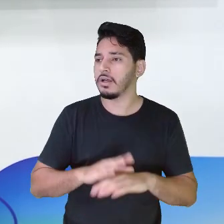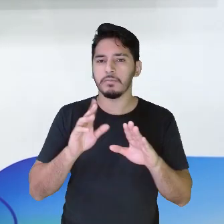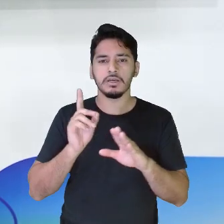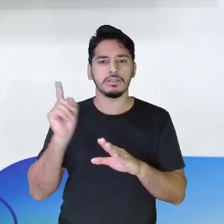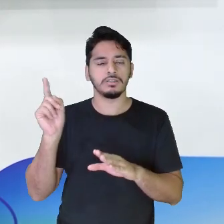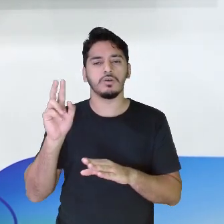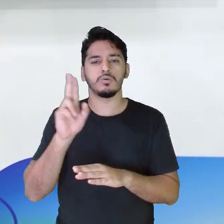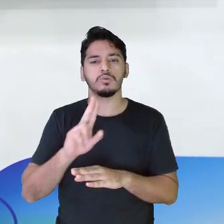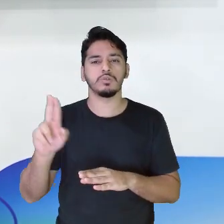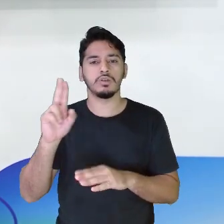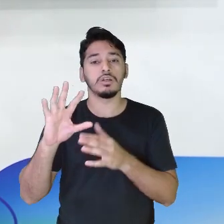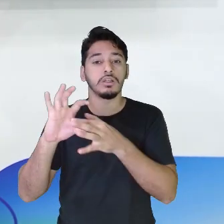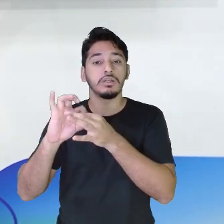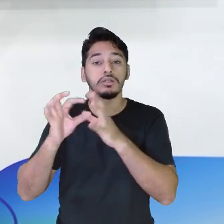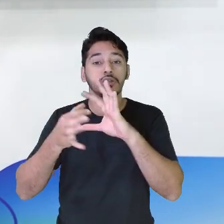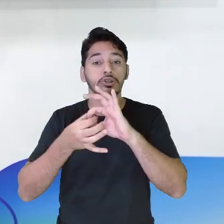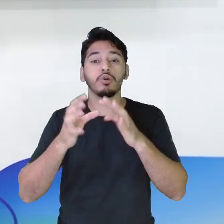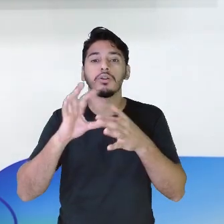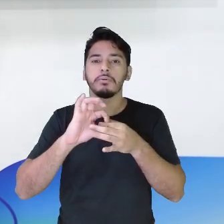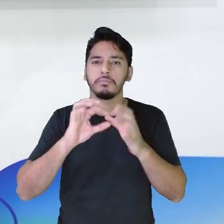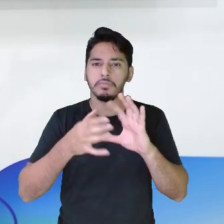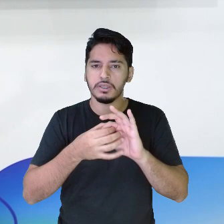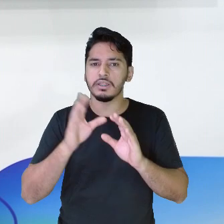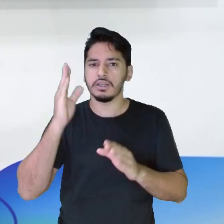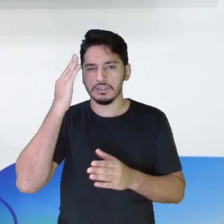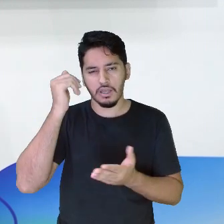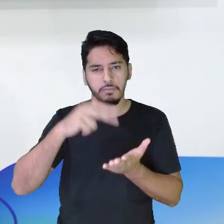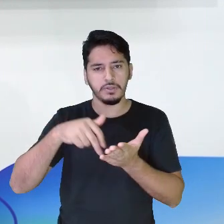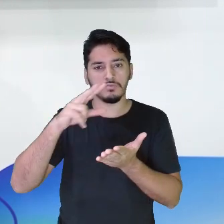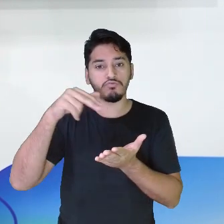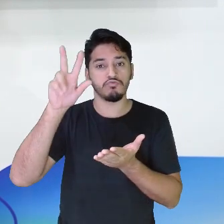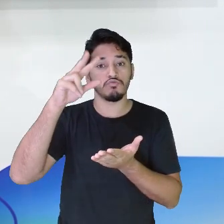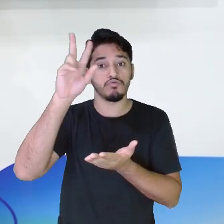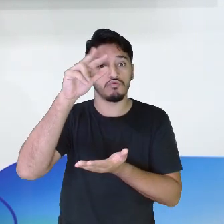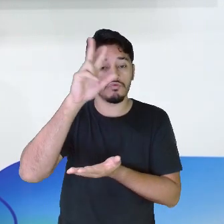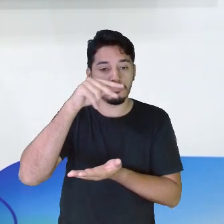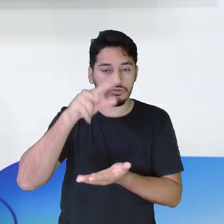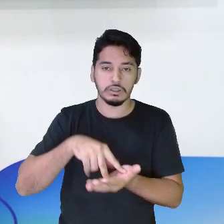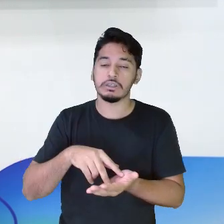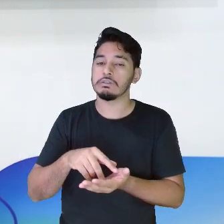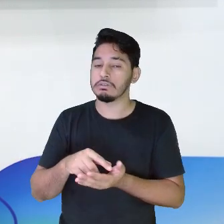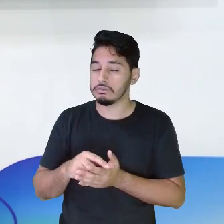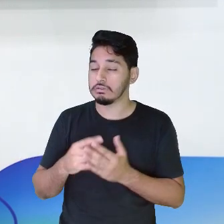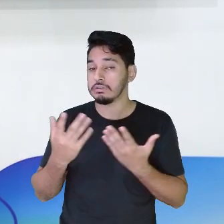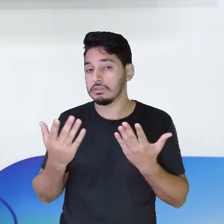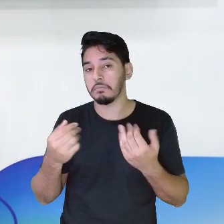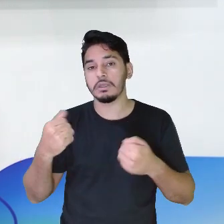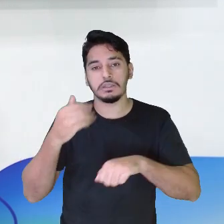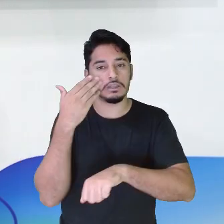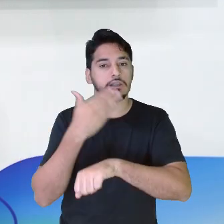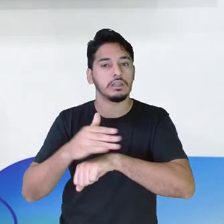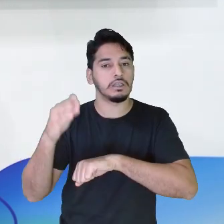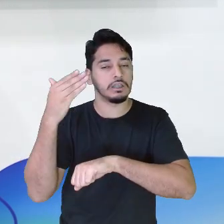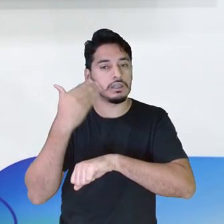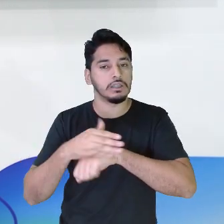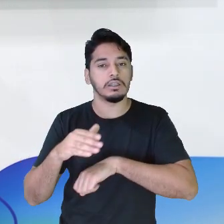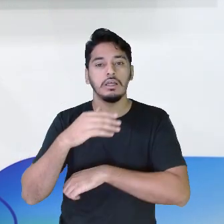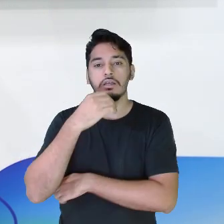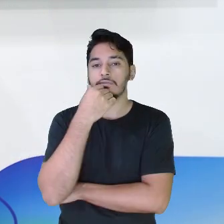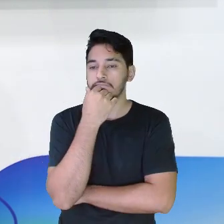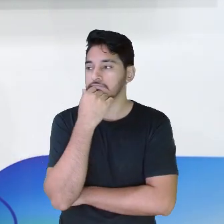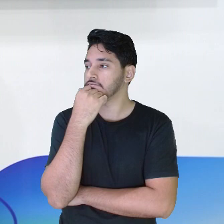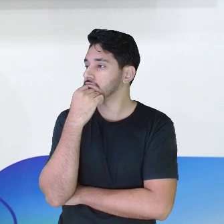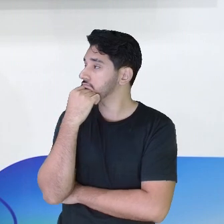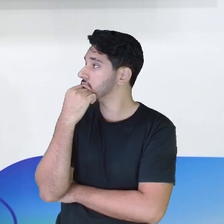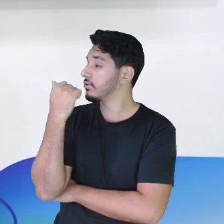muito utilizado na ginástica olímpica, hein? E para chegar aí é meio complicado, é para quem treina de verdade.